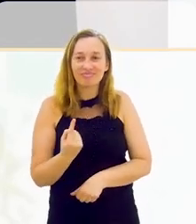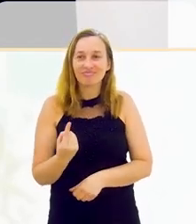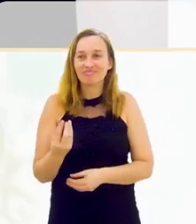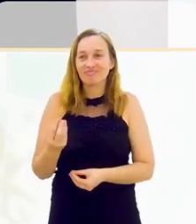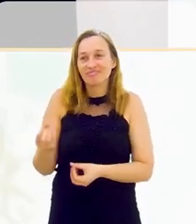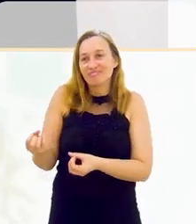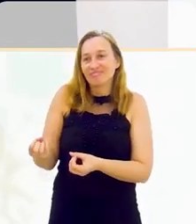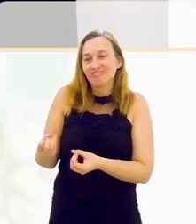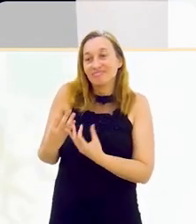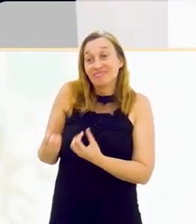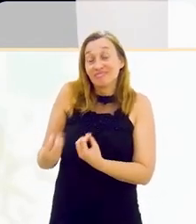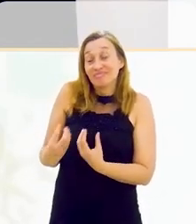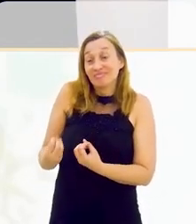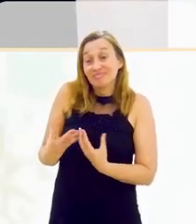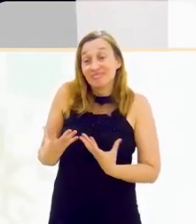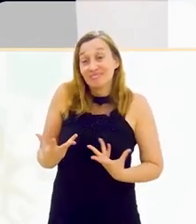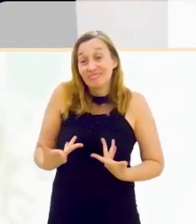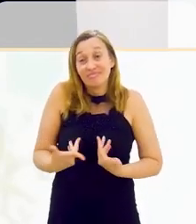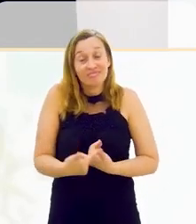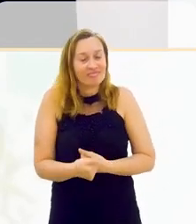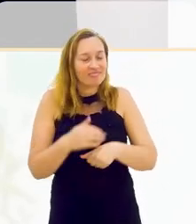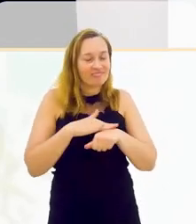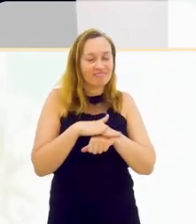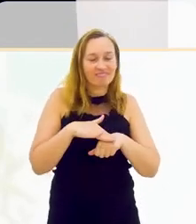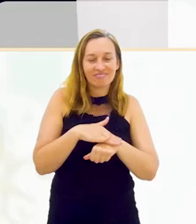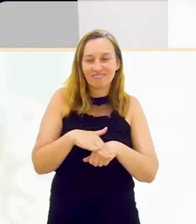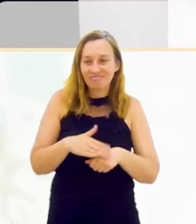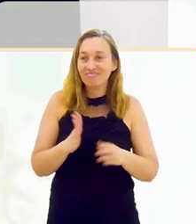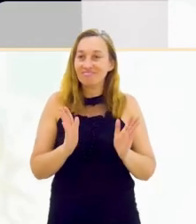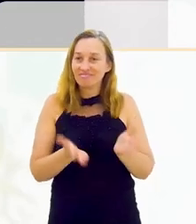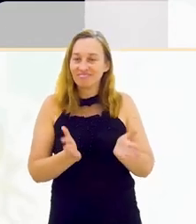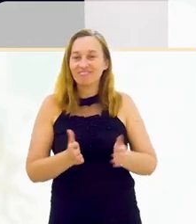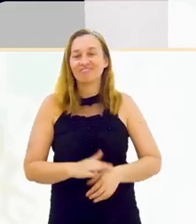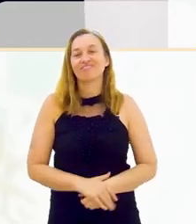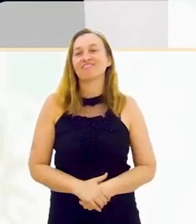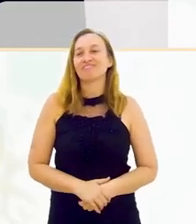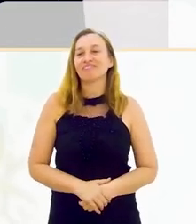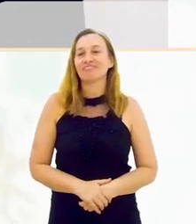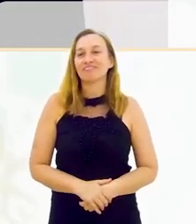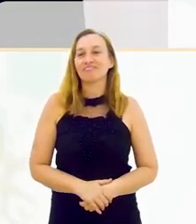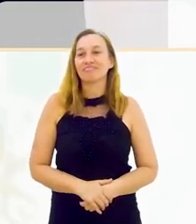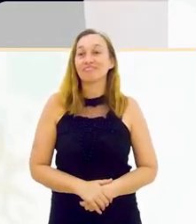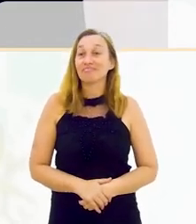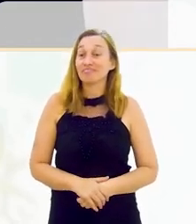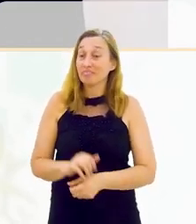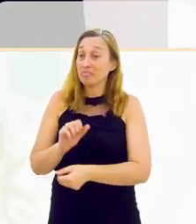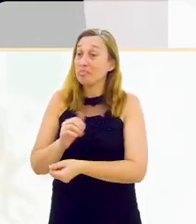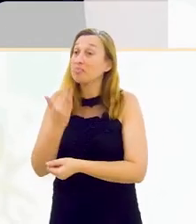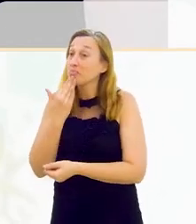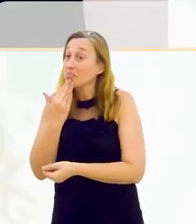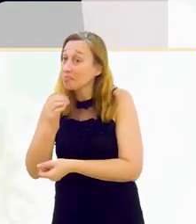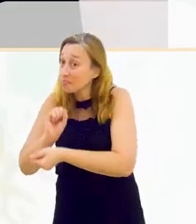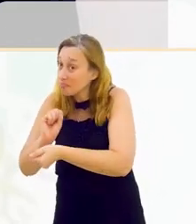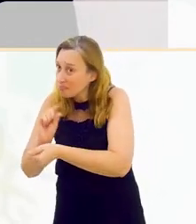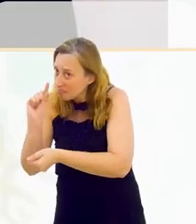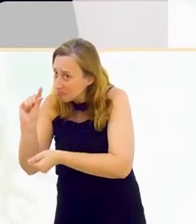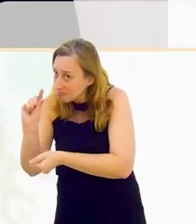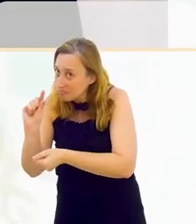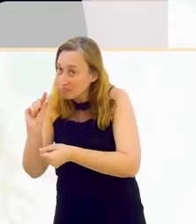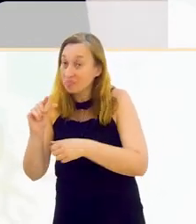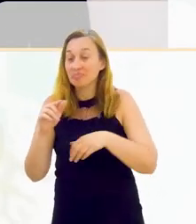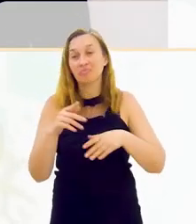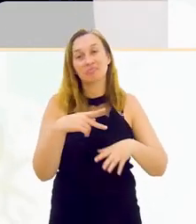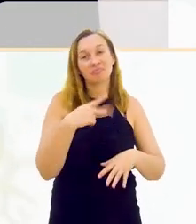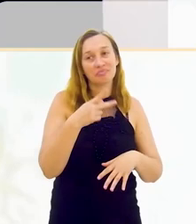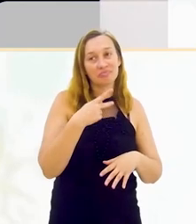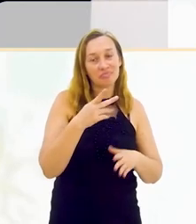trazido tanta riqueza para essa conversa que a gente teve agora. Eu vou pedir para você me esperar um pouquinho, que eu